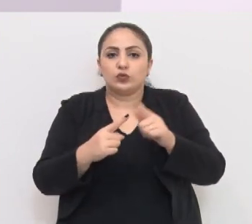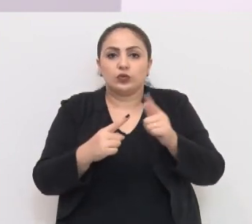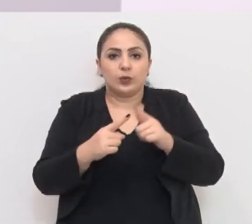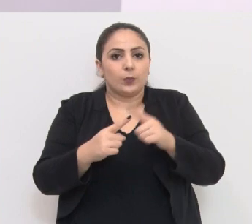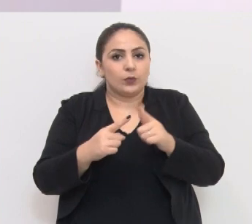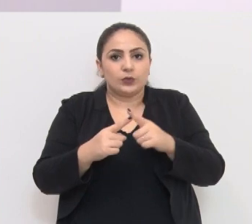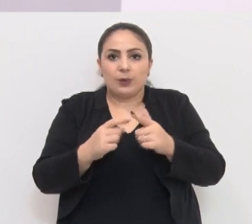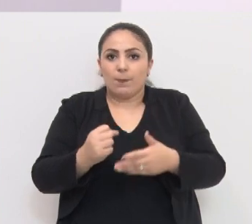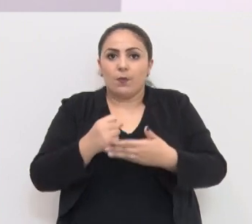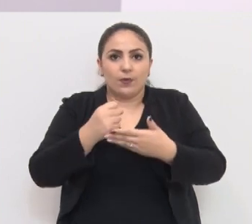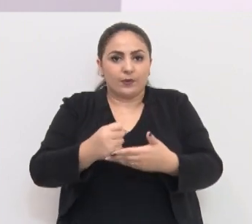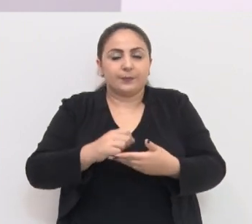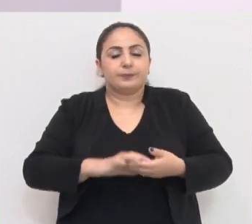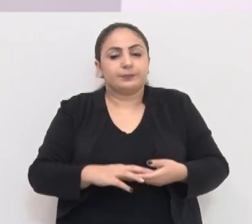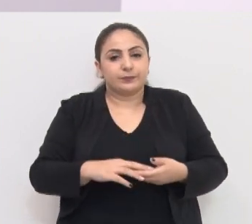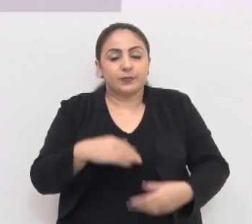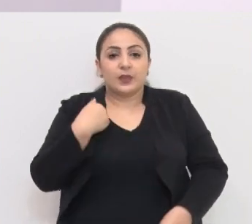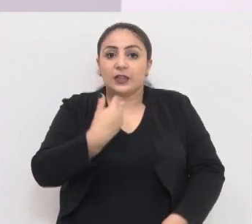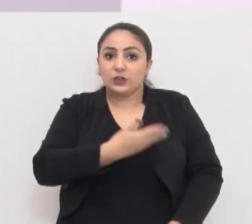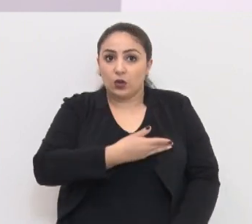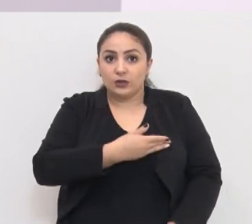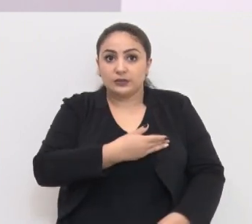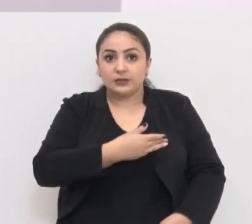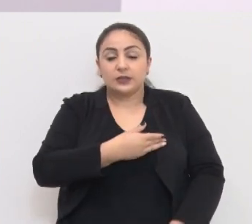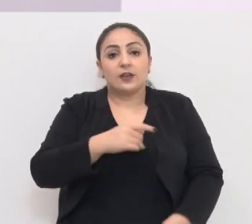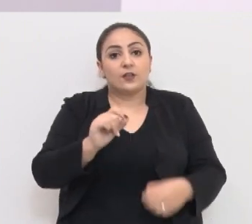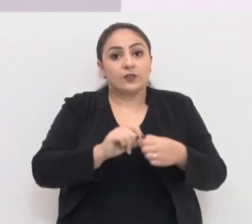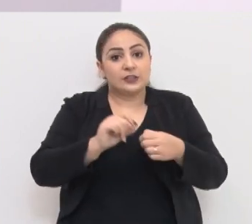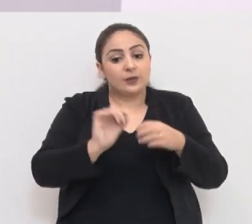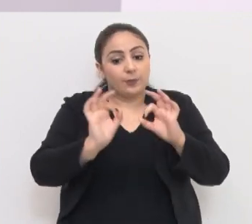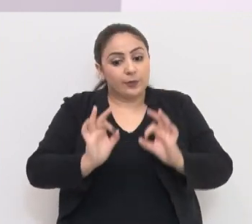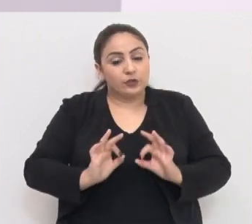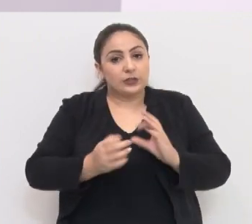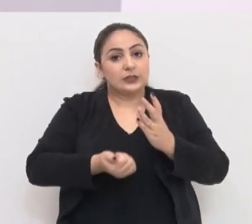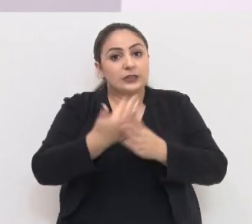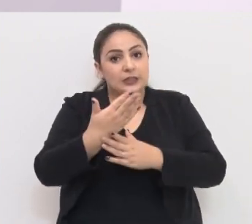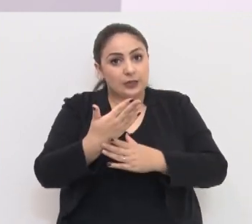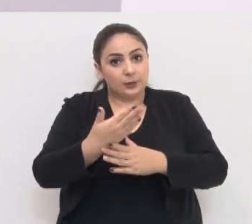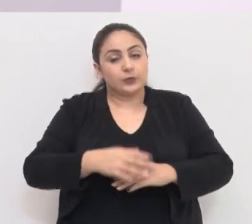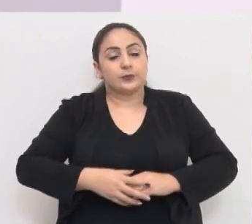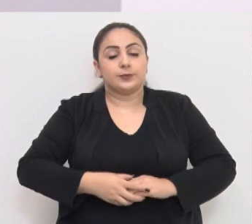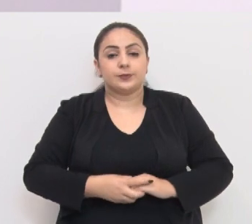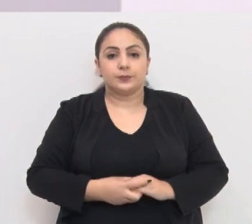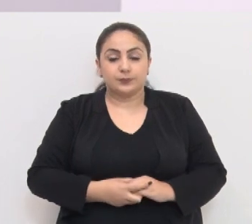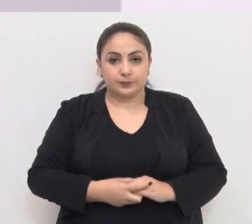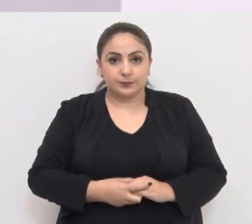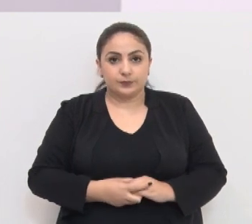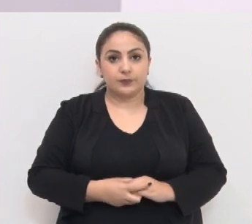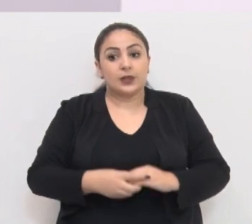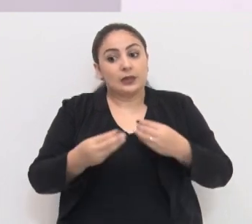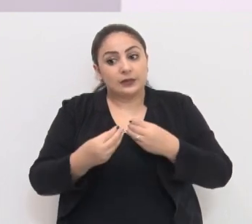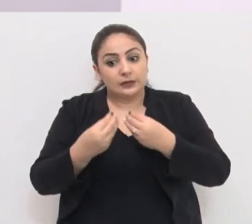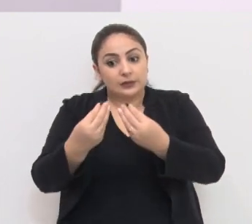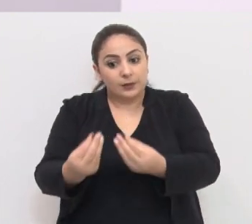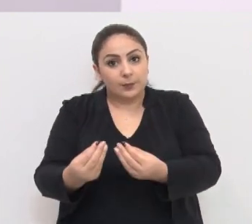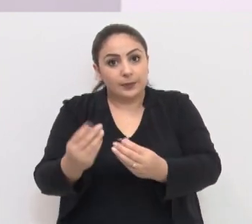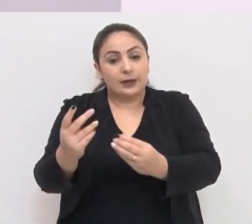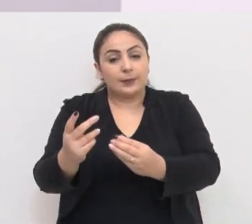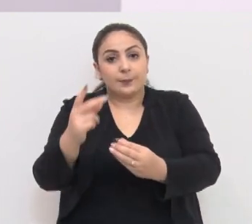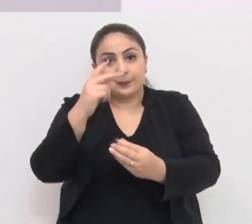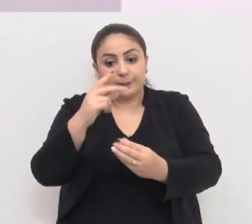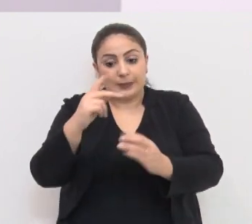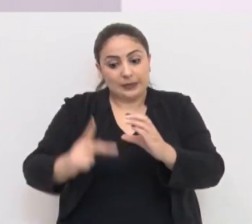encontram esse tipo de guarida. E nós, então, fizemos esse projeto, elaboramos esse projeto,